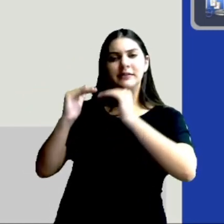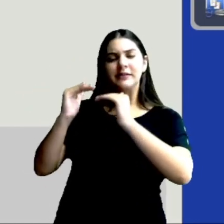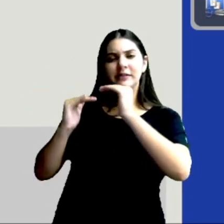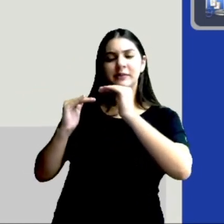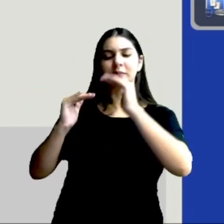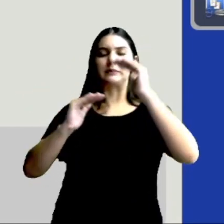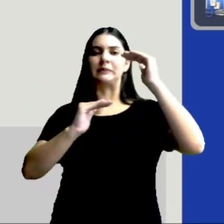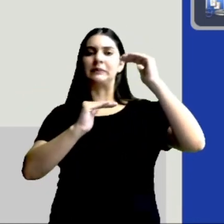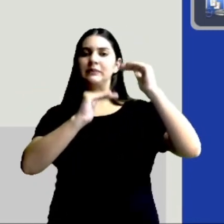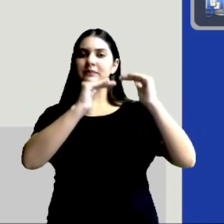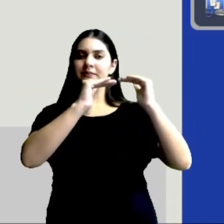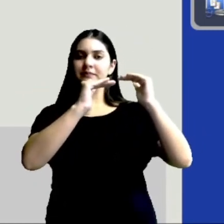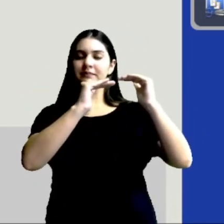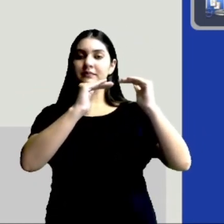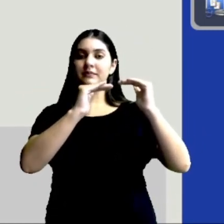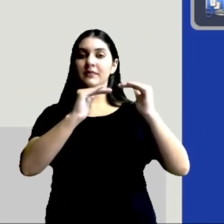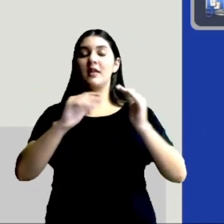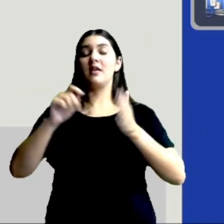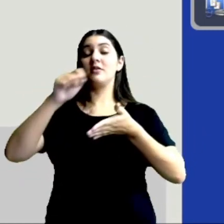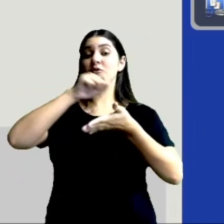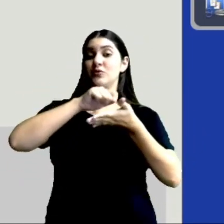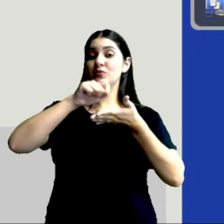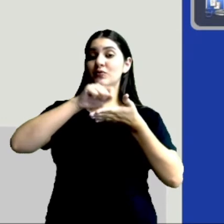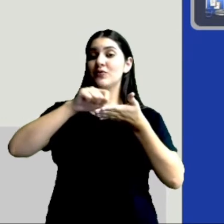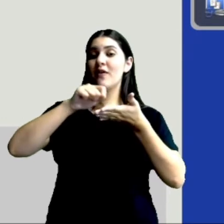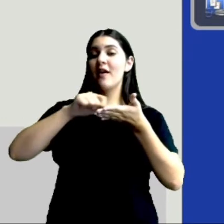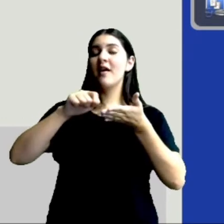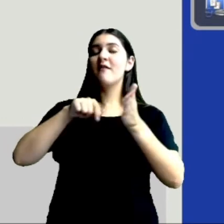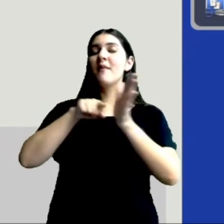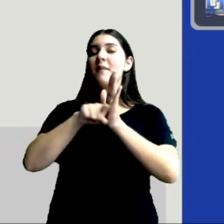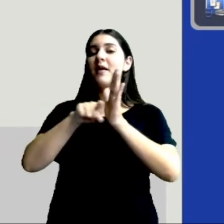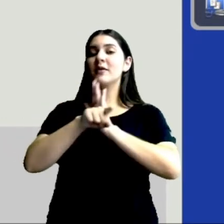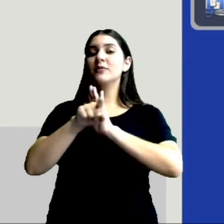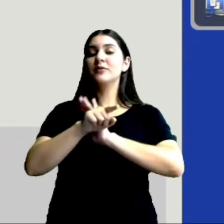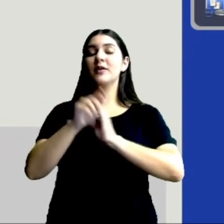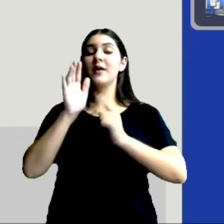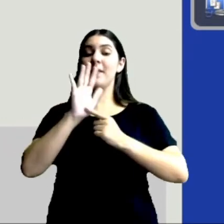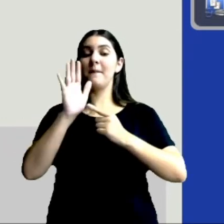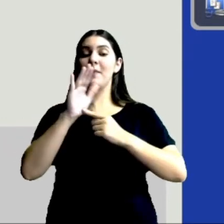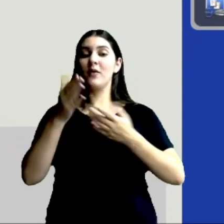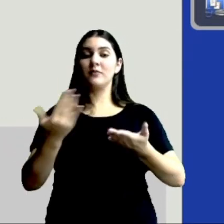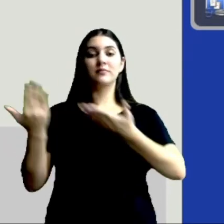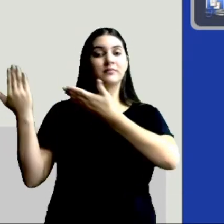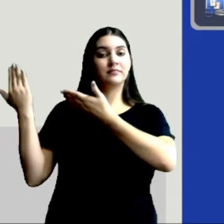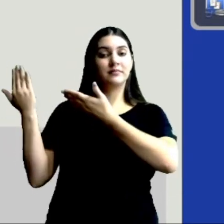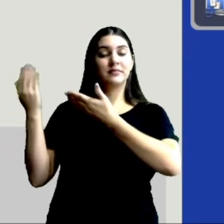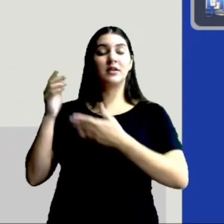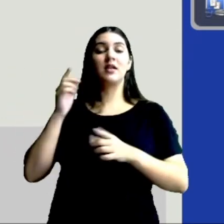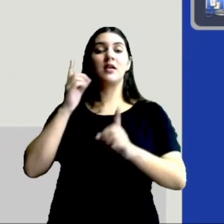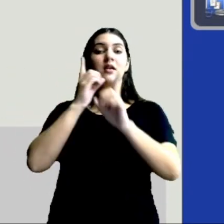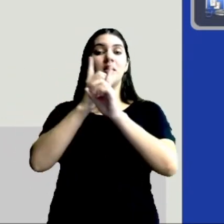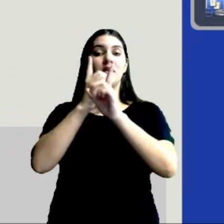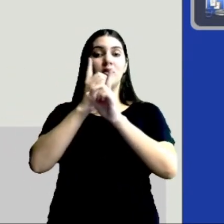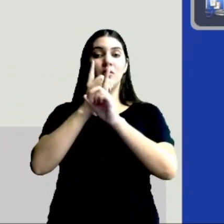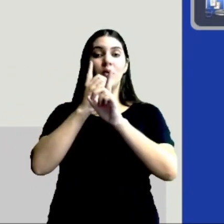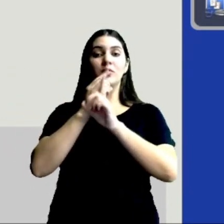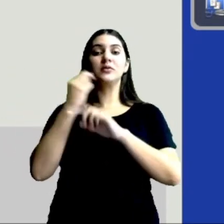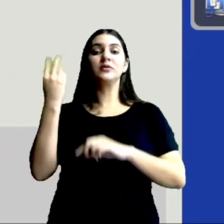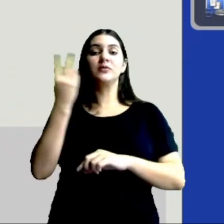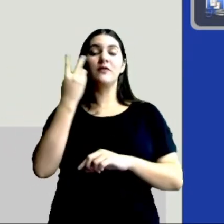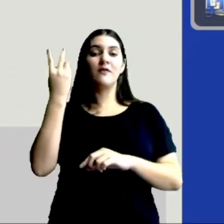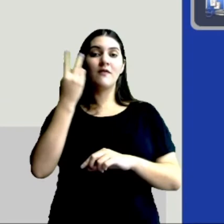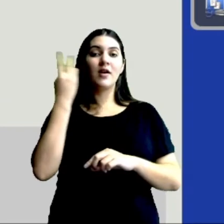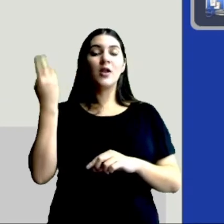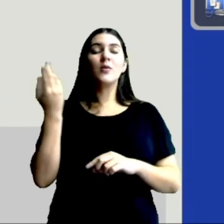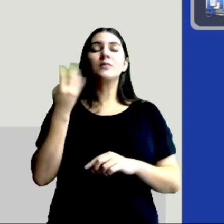uma expressão que represente esta situação e encontre o valor desconhecido. Essa a gente faz junto e depois vai